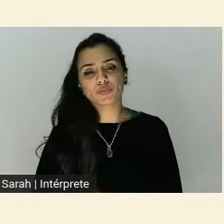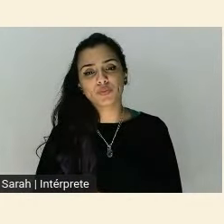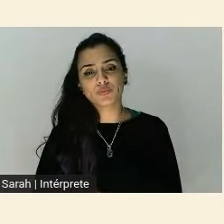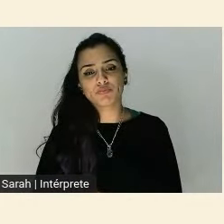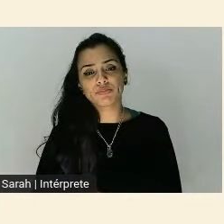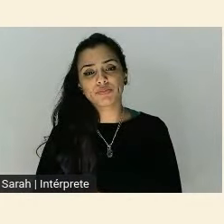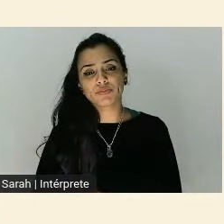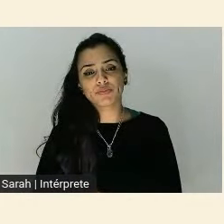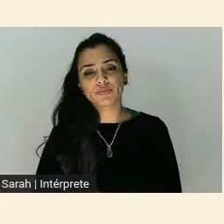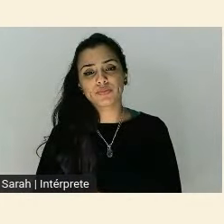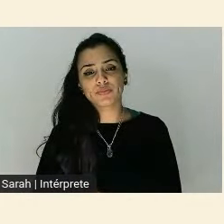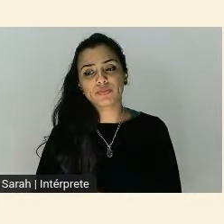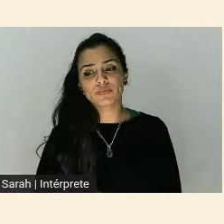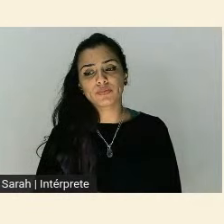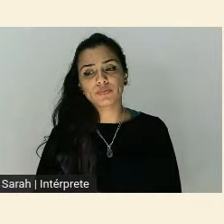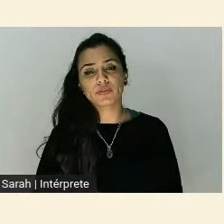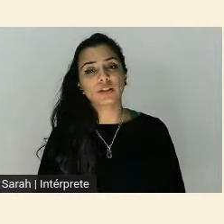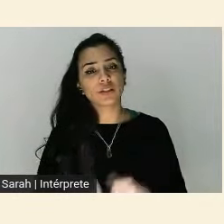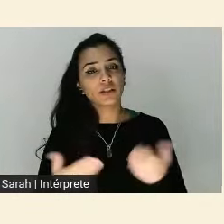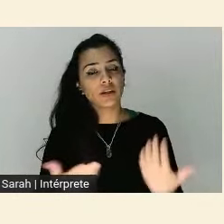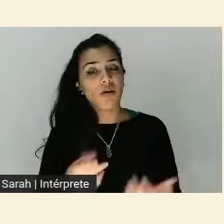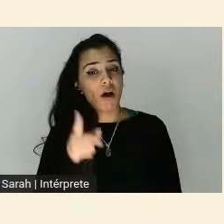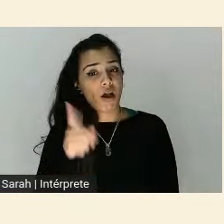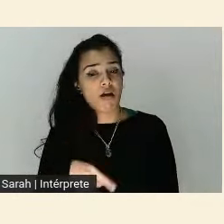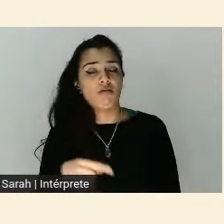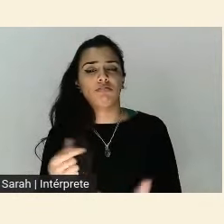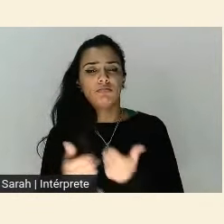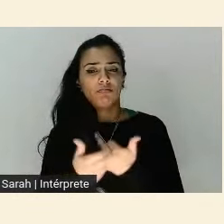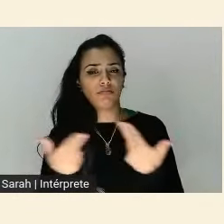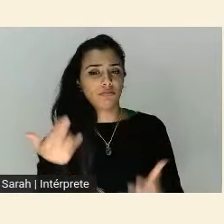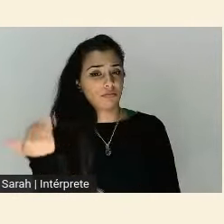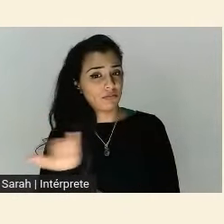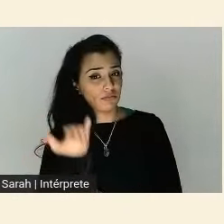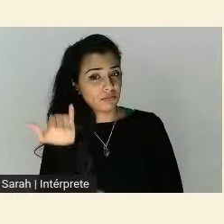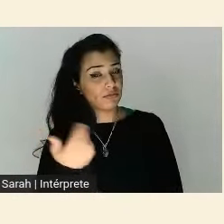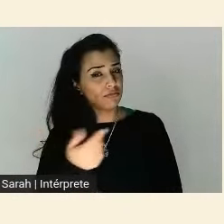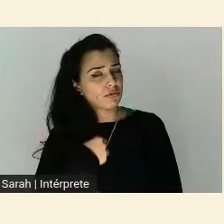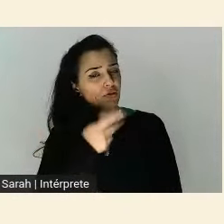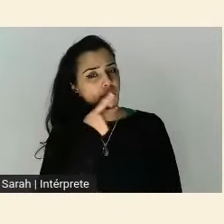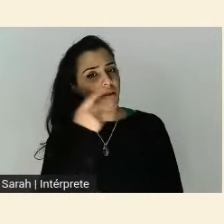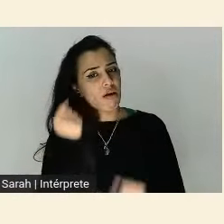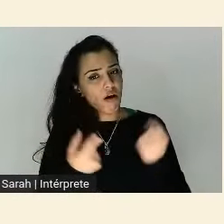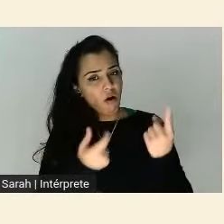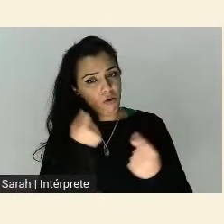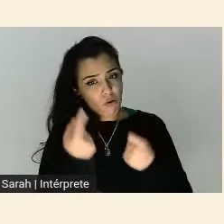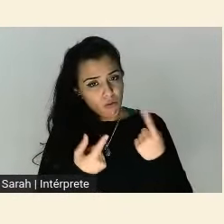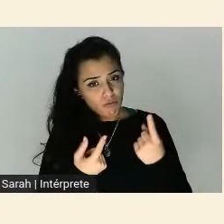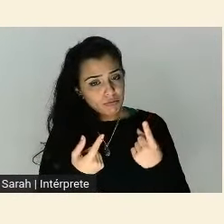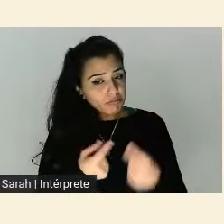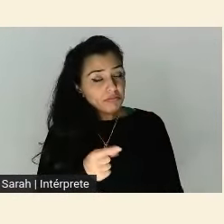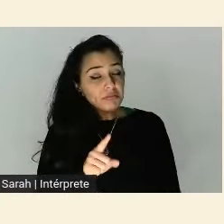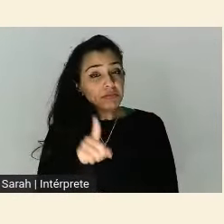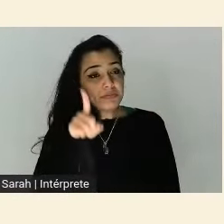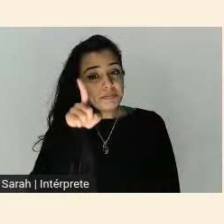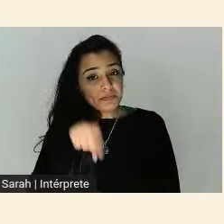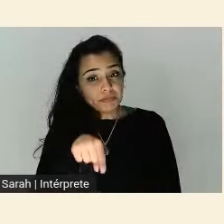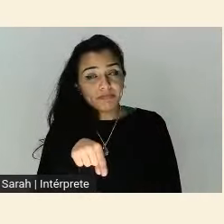são elementos, né? Quer dizer, eu estou apenas citando alguns elementos, né, que são